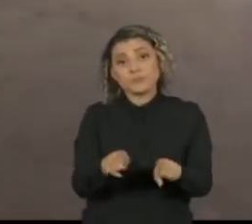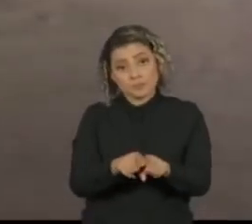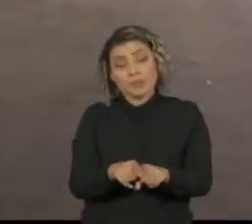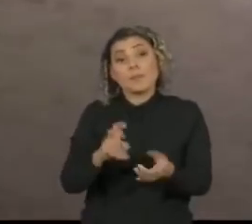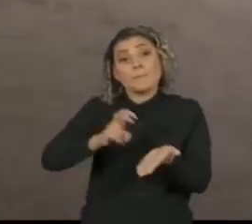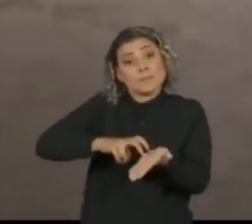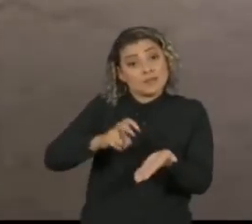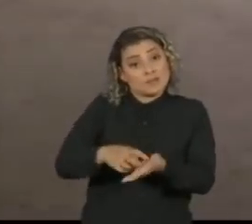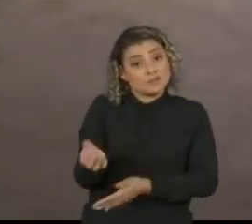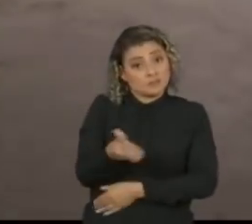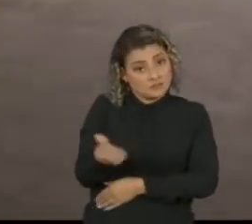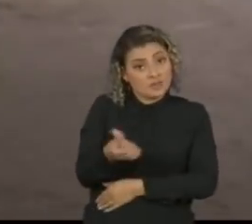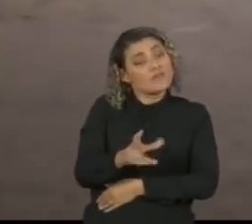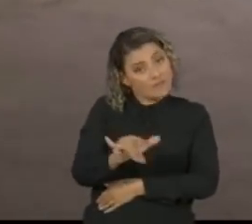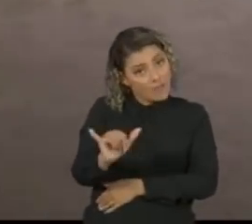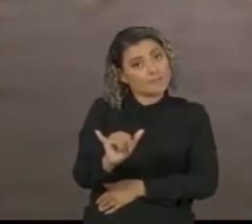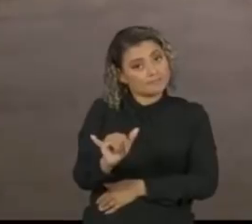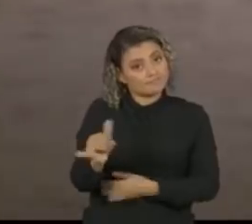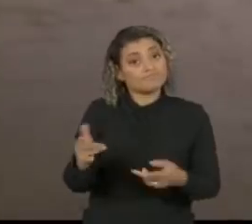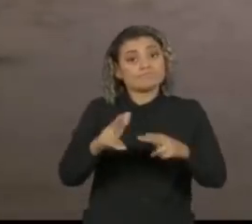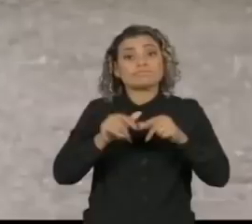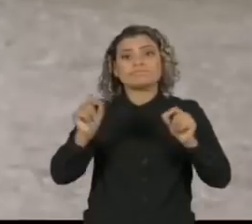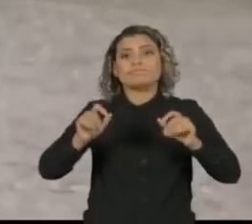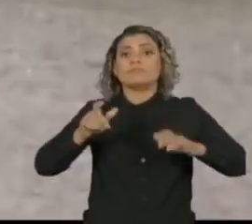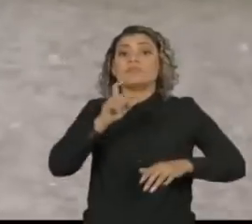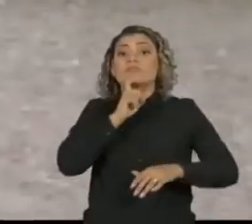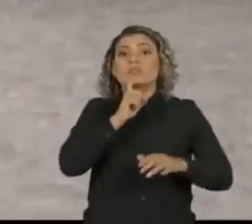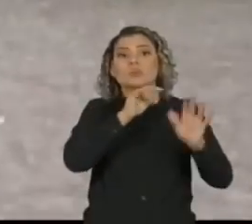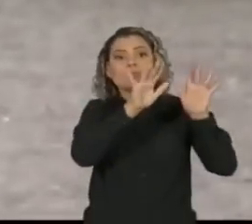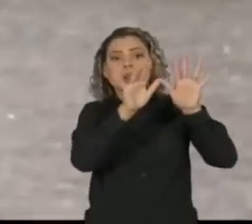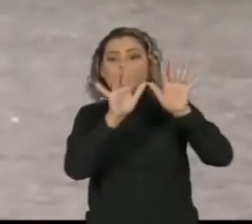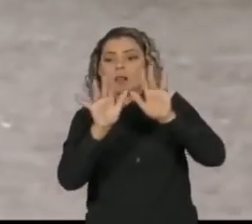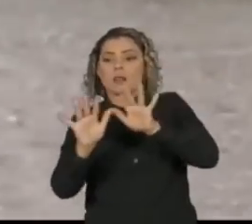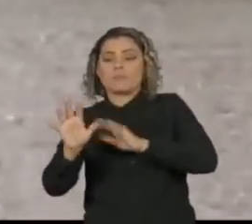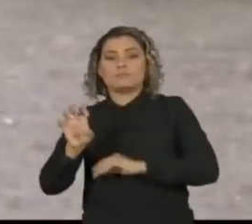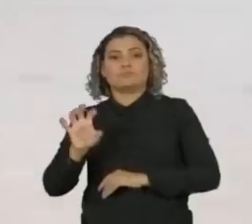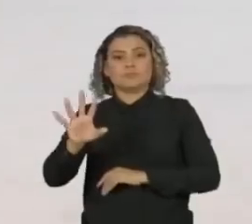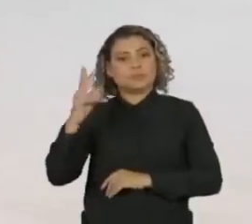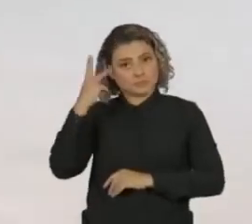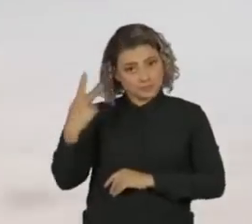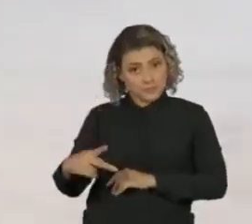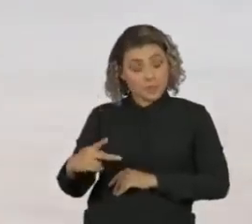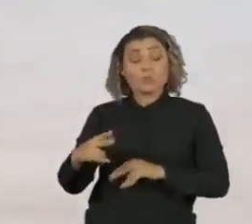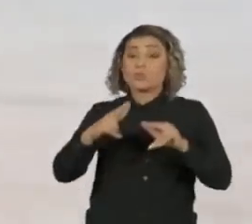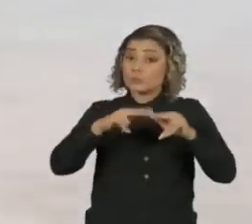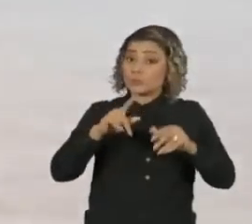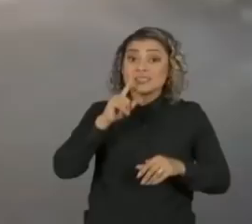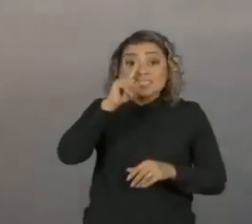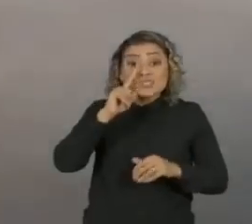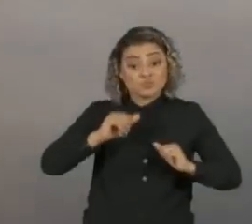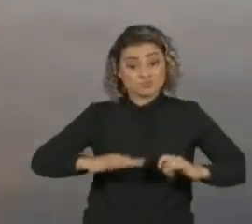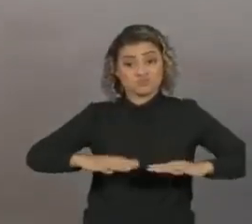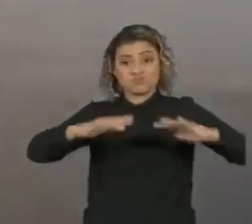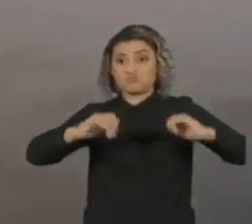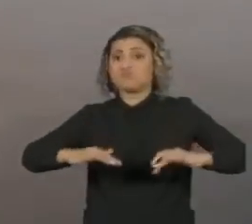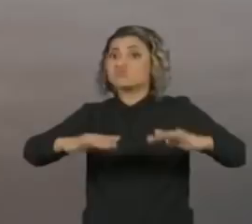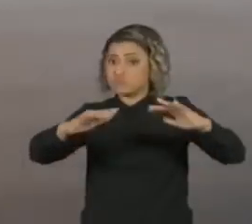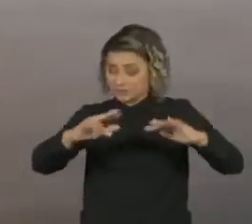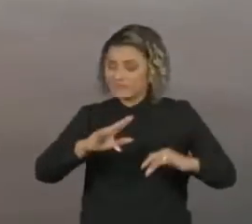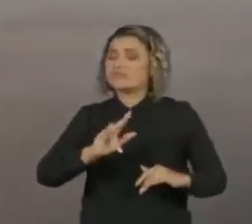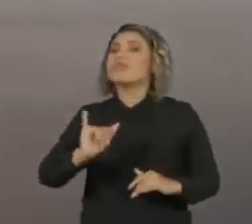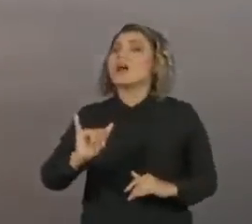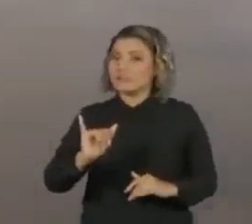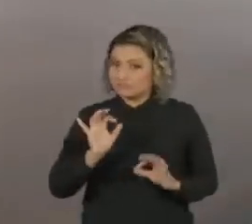manhã desta sexta-feira, depois da chegada de uma frente fria vinda do litoral. Com isso, o risco de alagamentos e transbordamentos